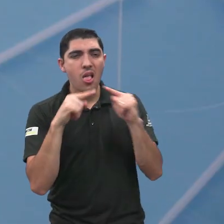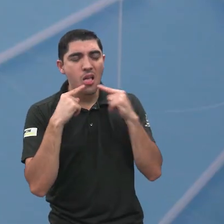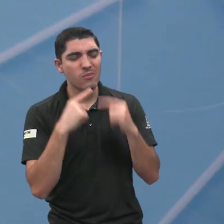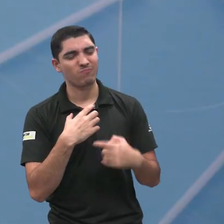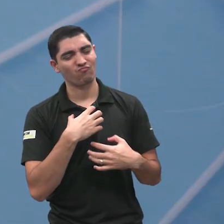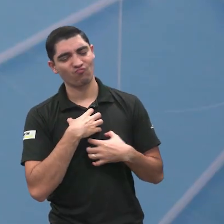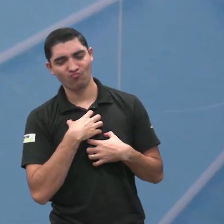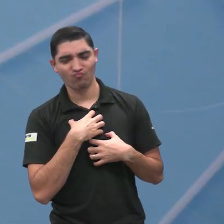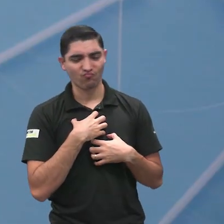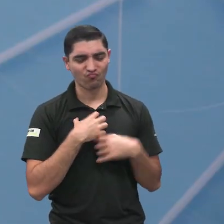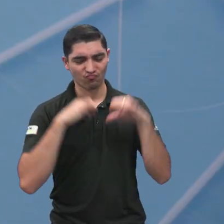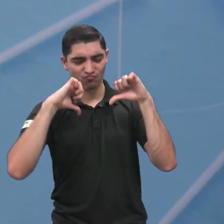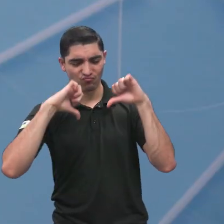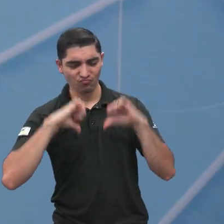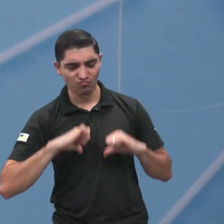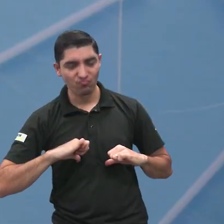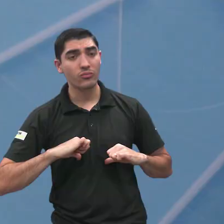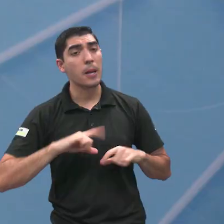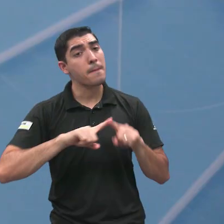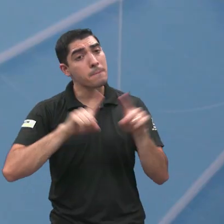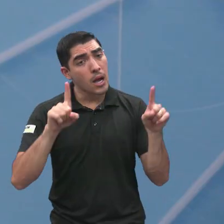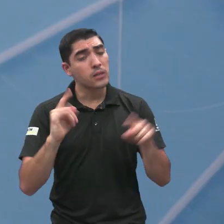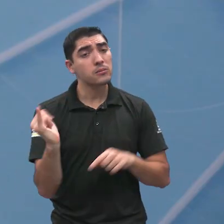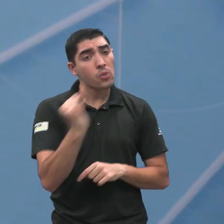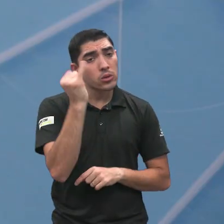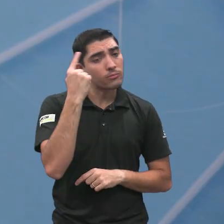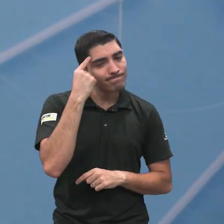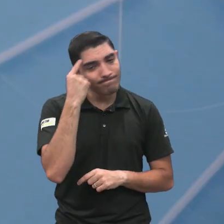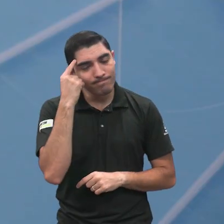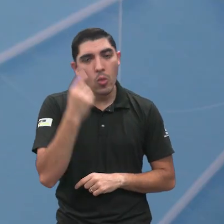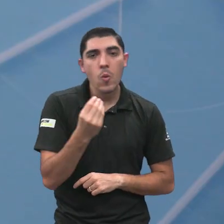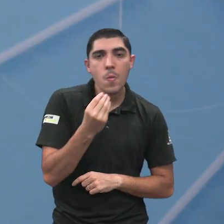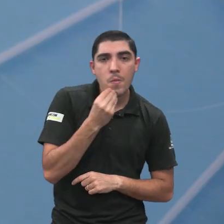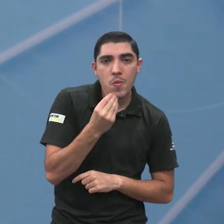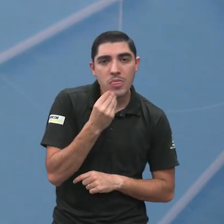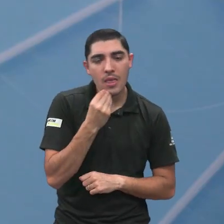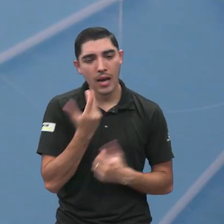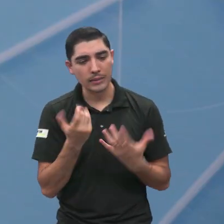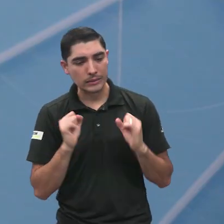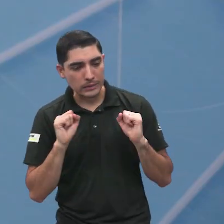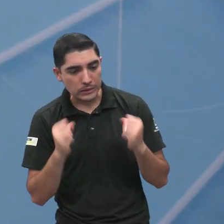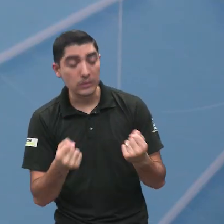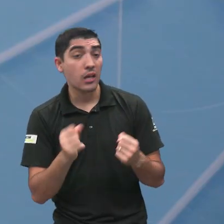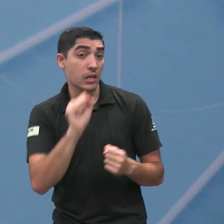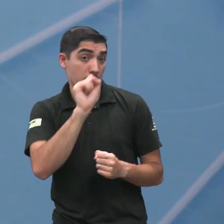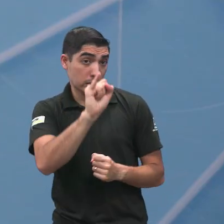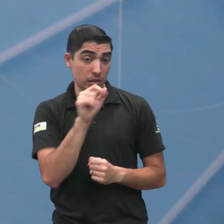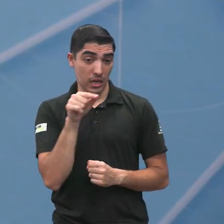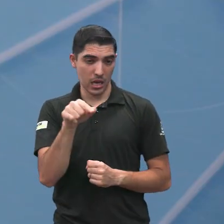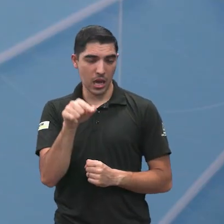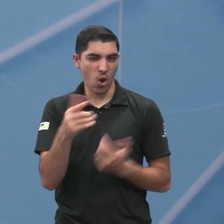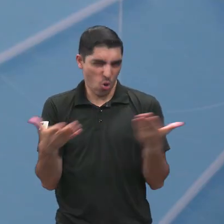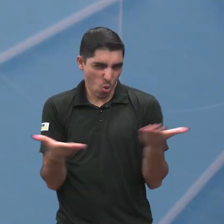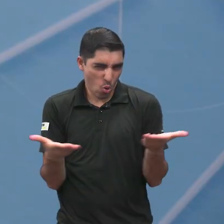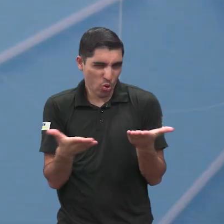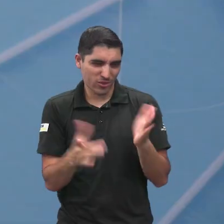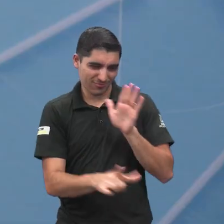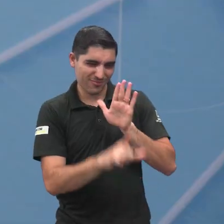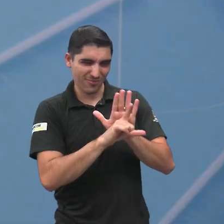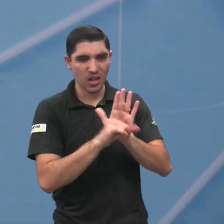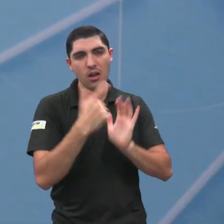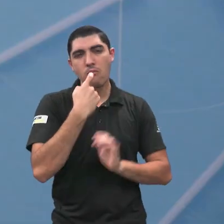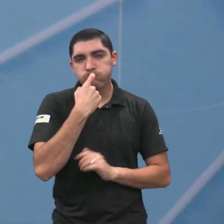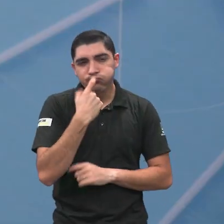né? Mas é importante também buscar as possibilidades, né? Então, a licença sendo um pouco curta hoje, o pai pode